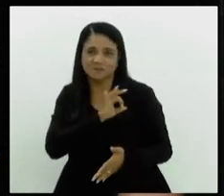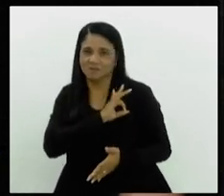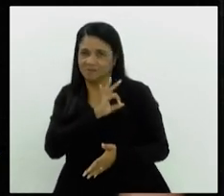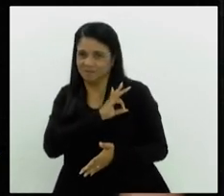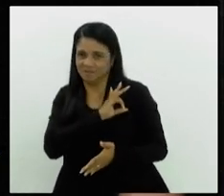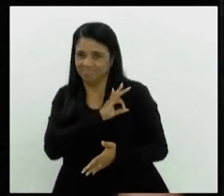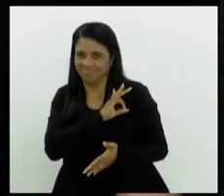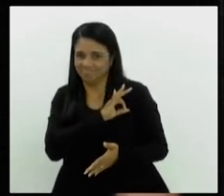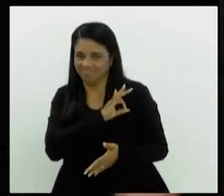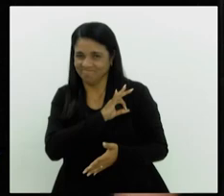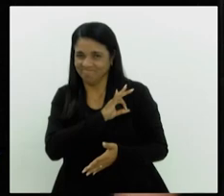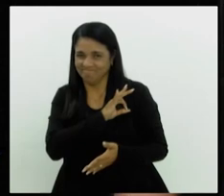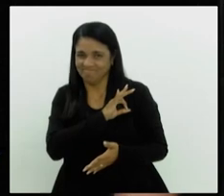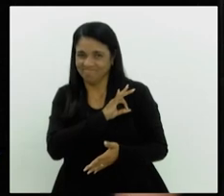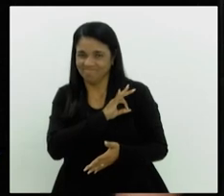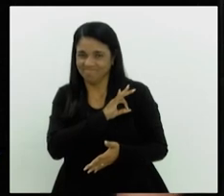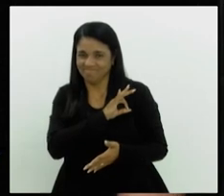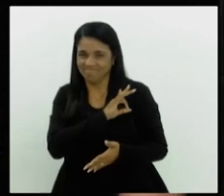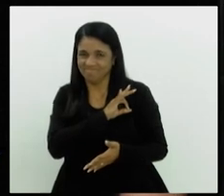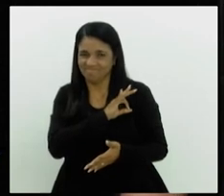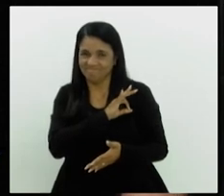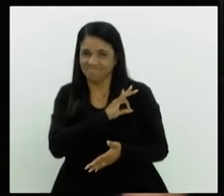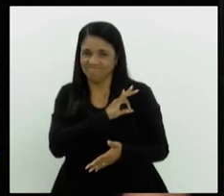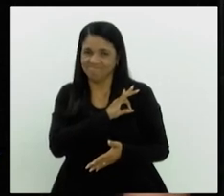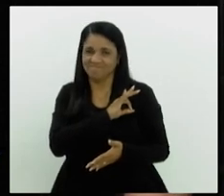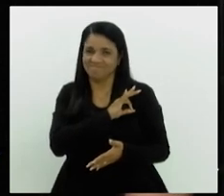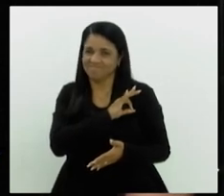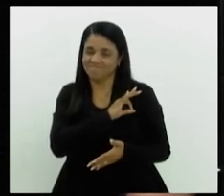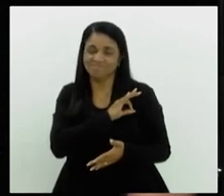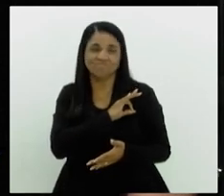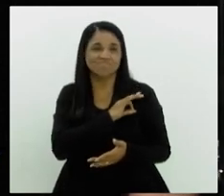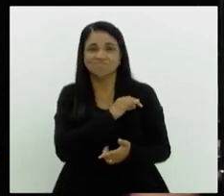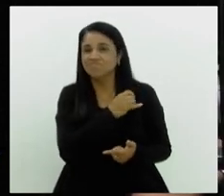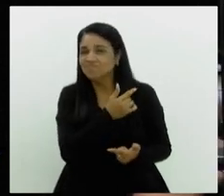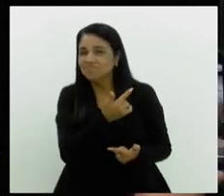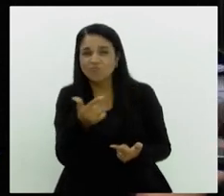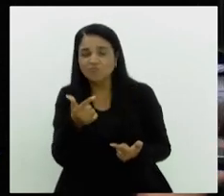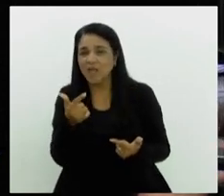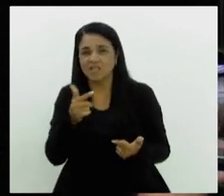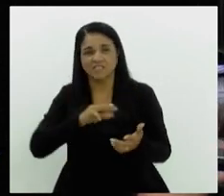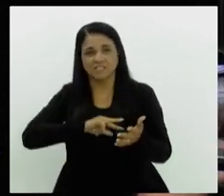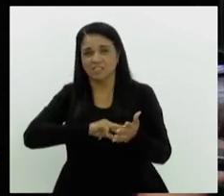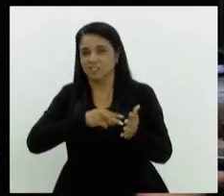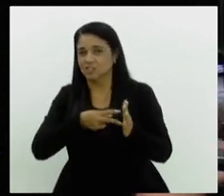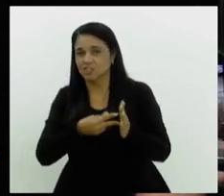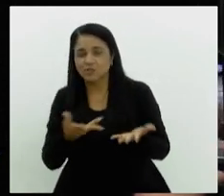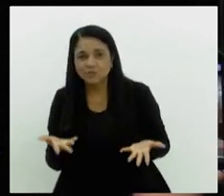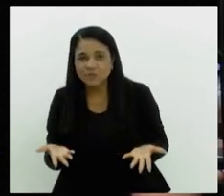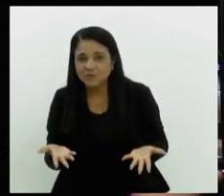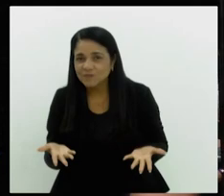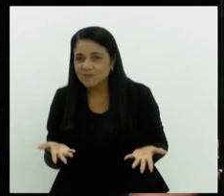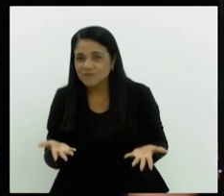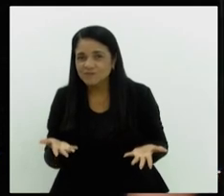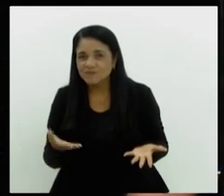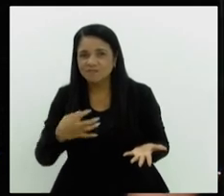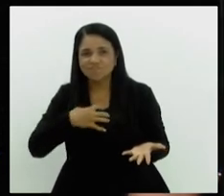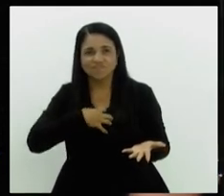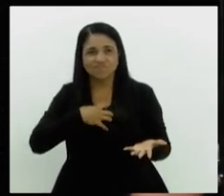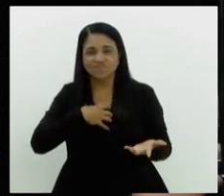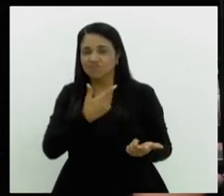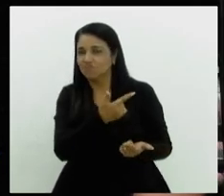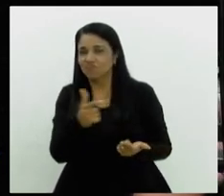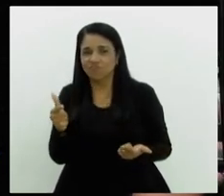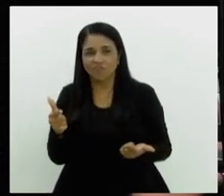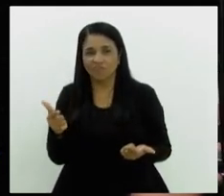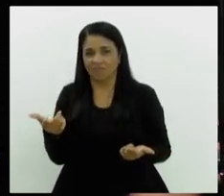restritas. Não fez, não faz e jamais fará sentido, mas era necessário, repito, que